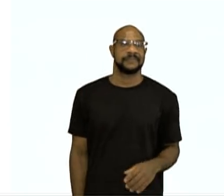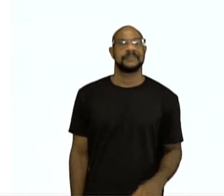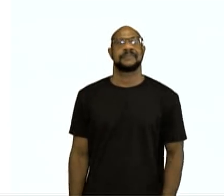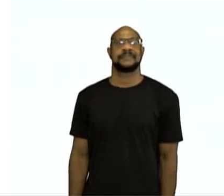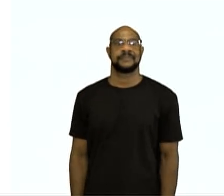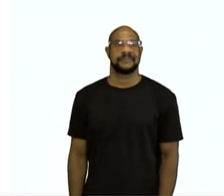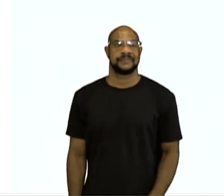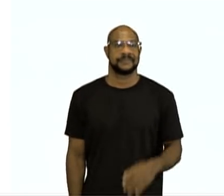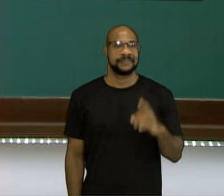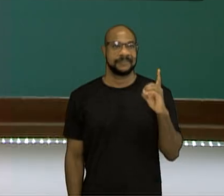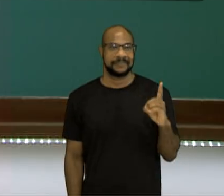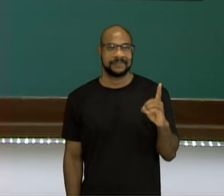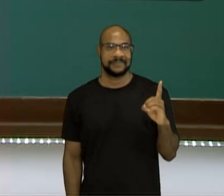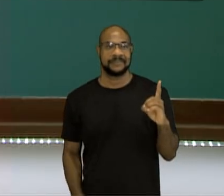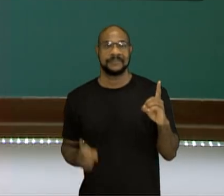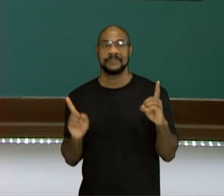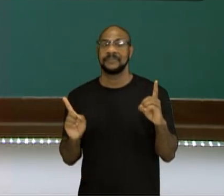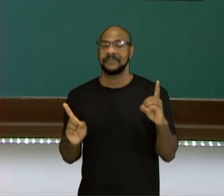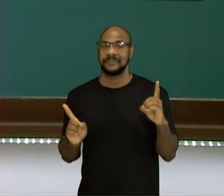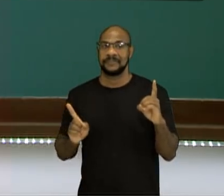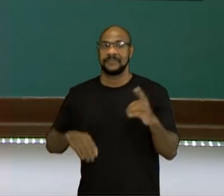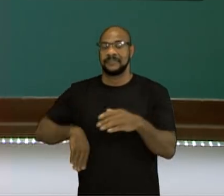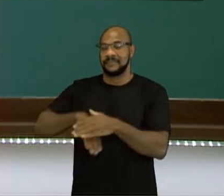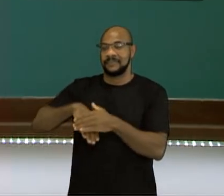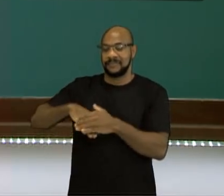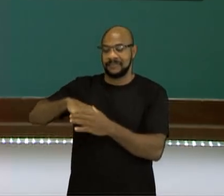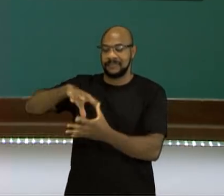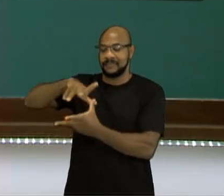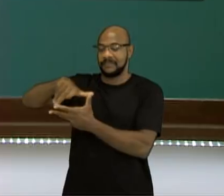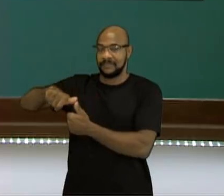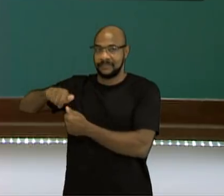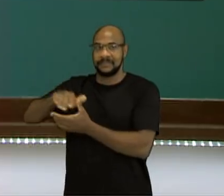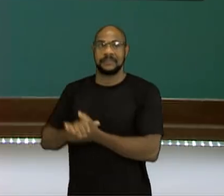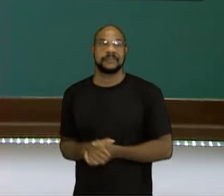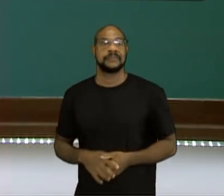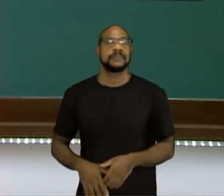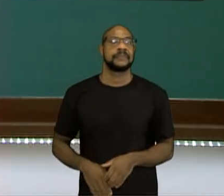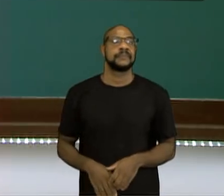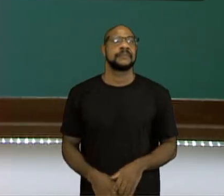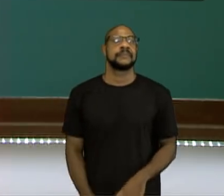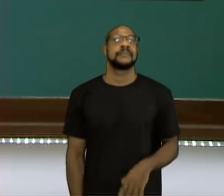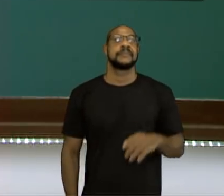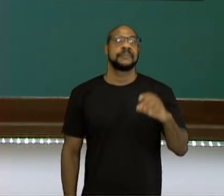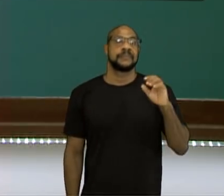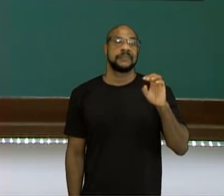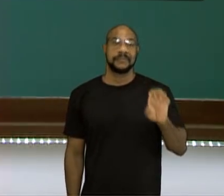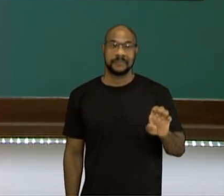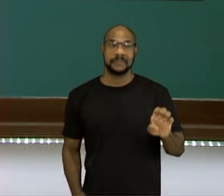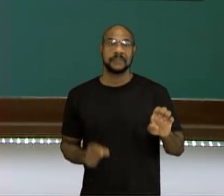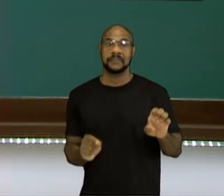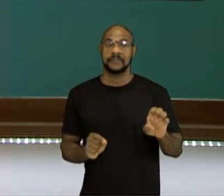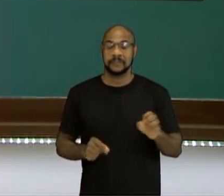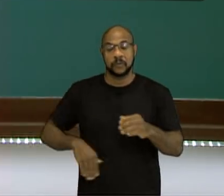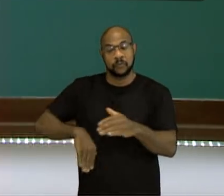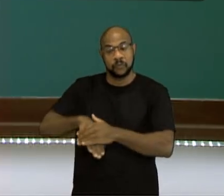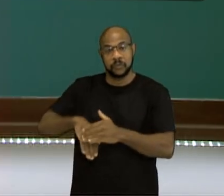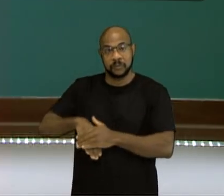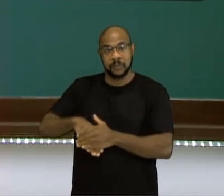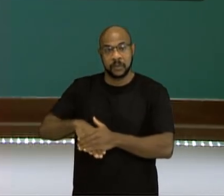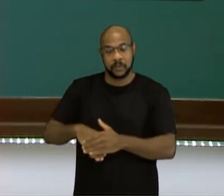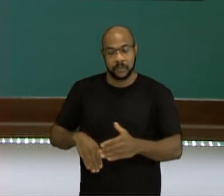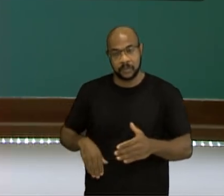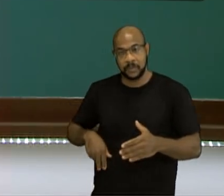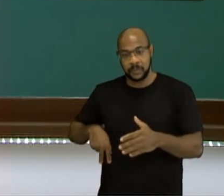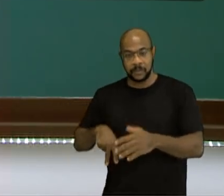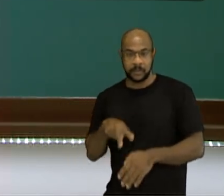futebol. Não confunda o soccer com o futebol. O soccer é o nosso futebol, aquele que jogamos com o pé.